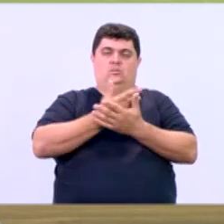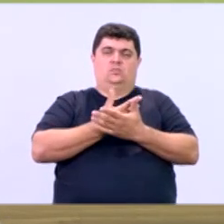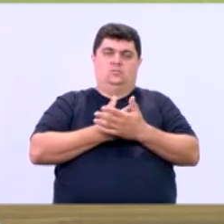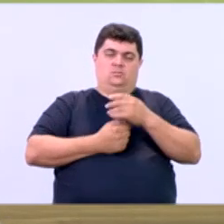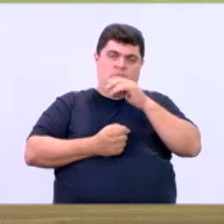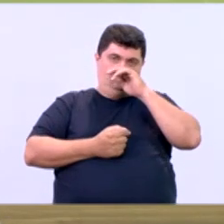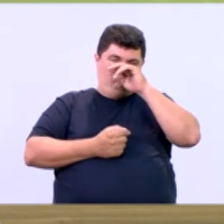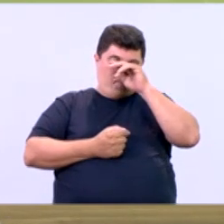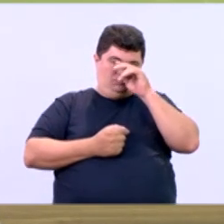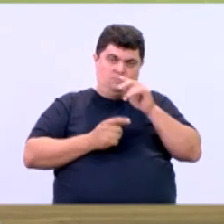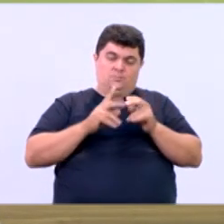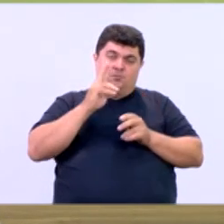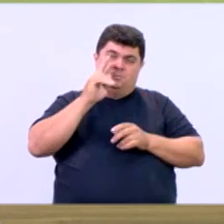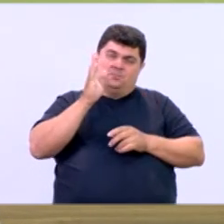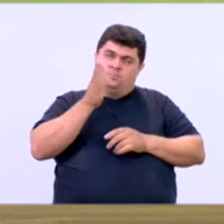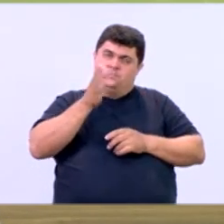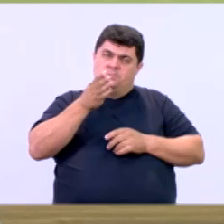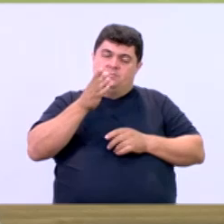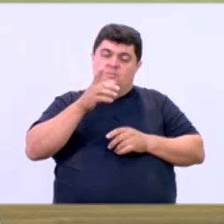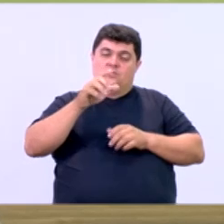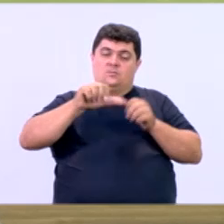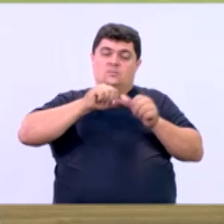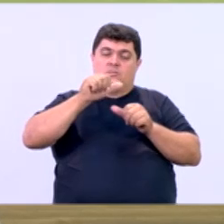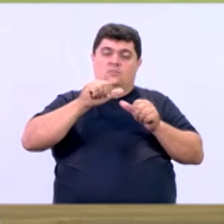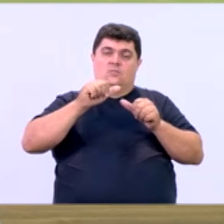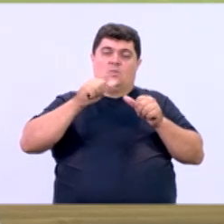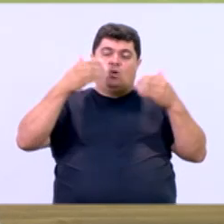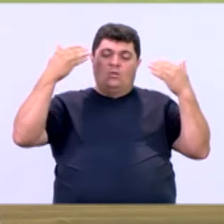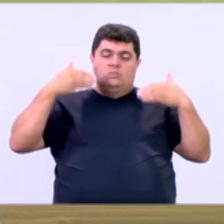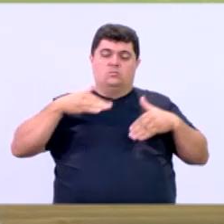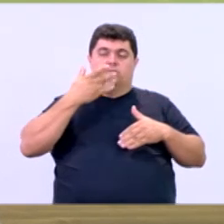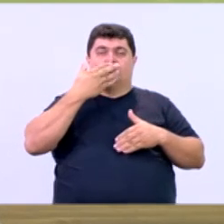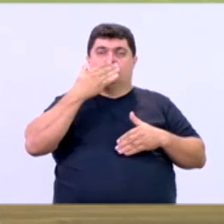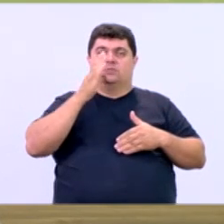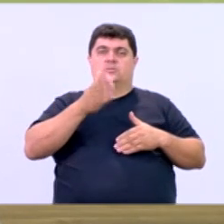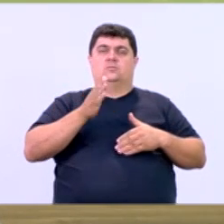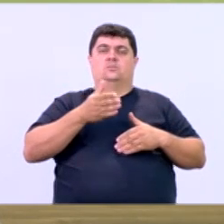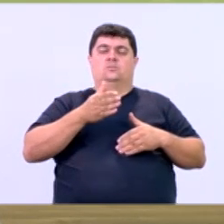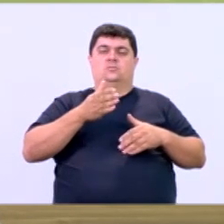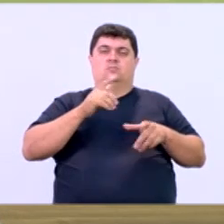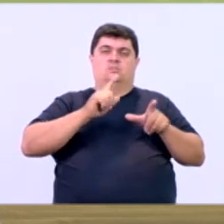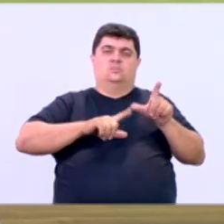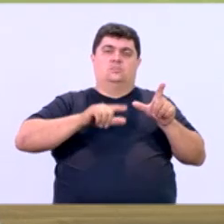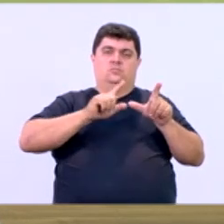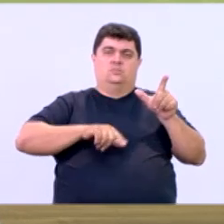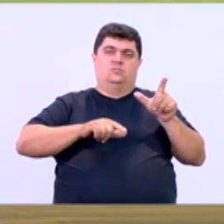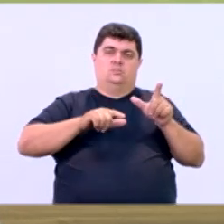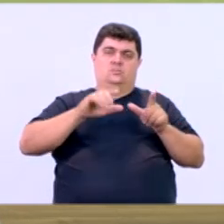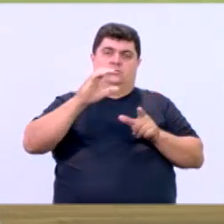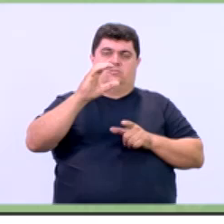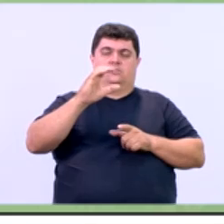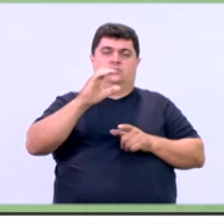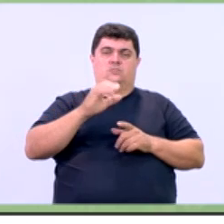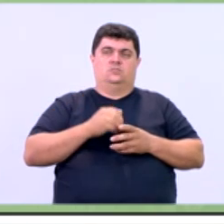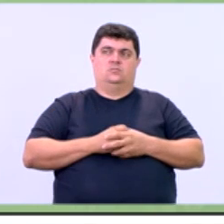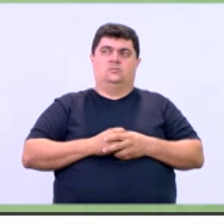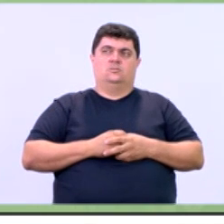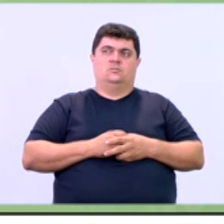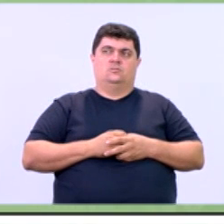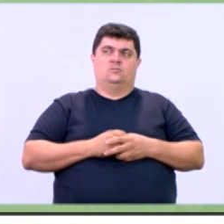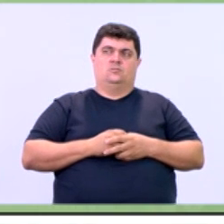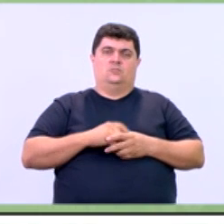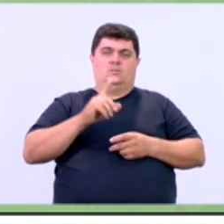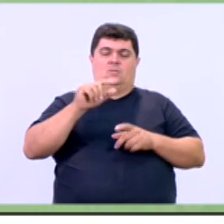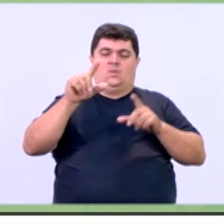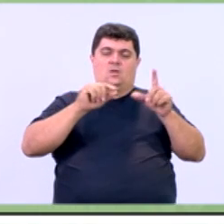anteriores. Nós vemos que lá nós mexemos com a cor de fundo, não é isso? Então seria, no caso, a alternativa C. Tá? Então essas